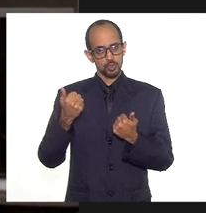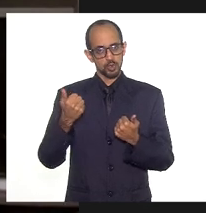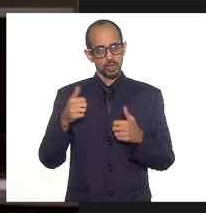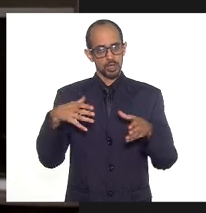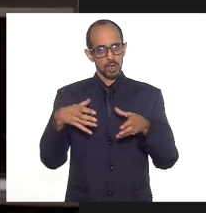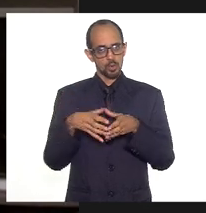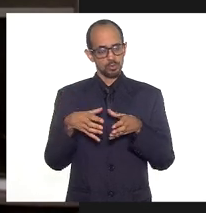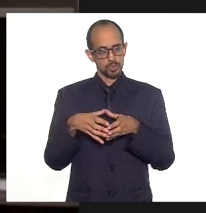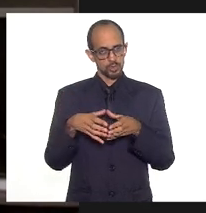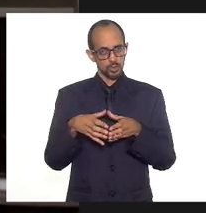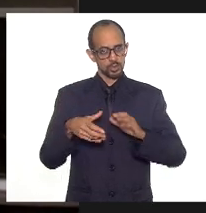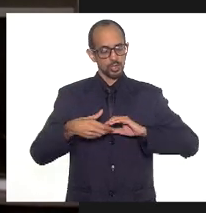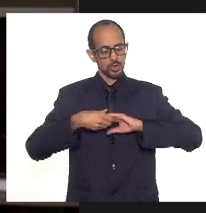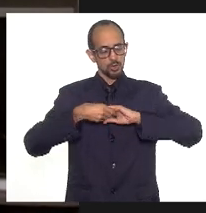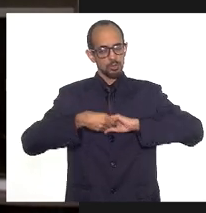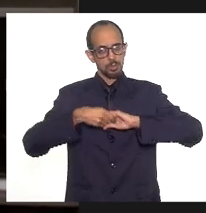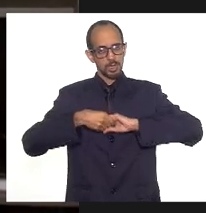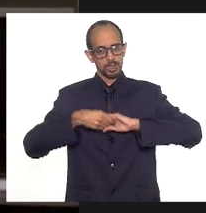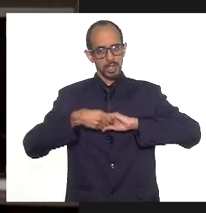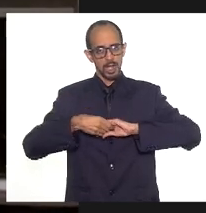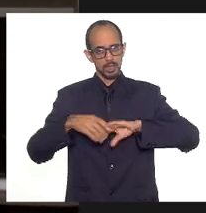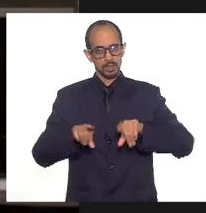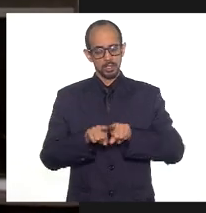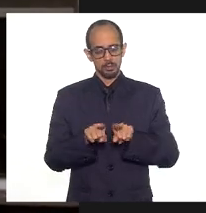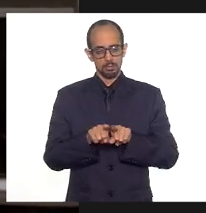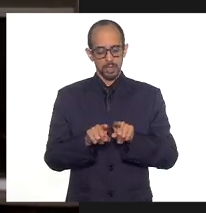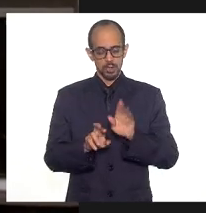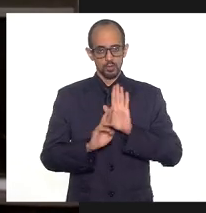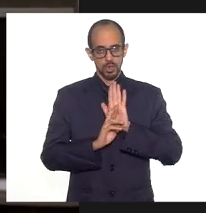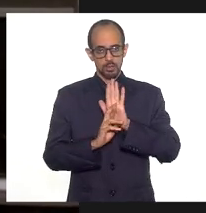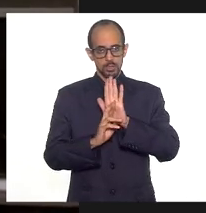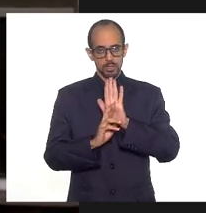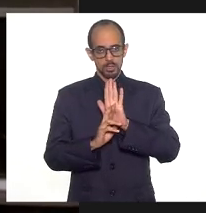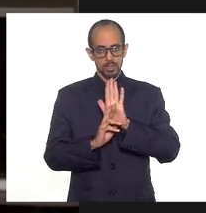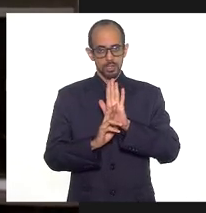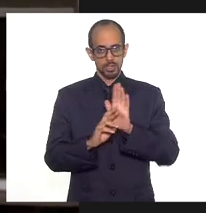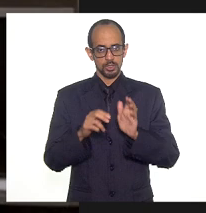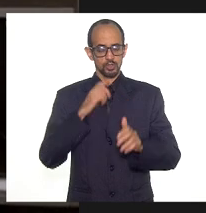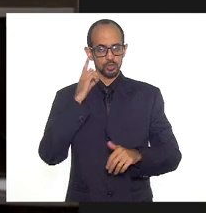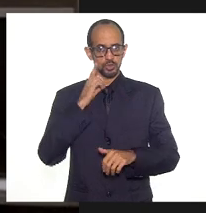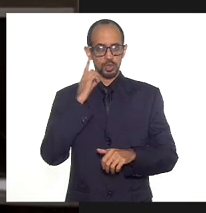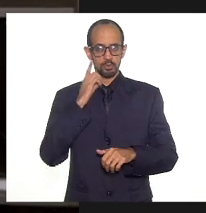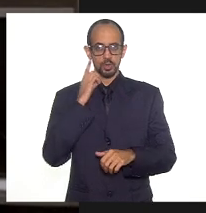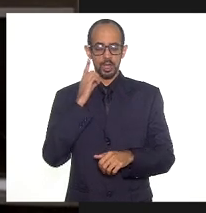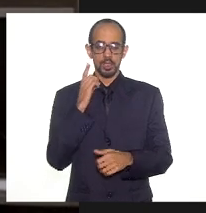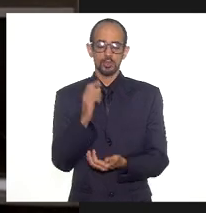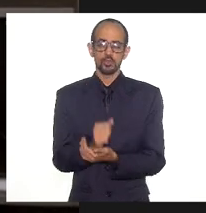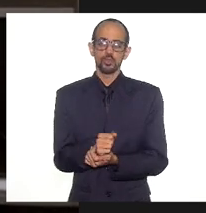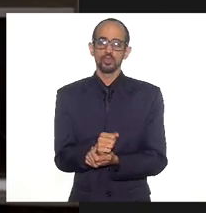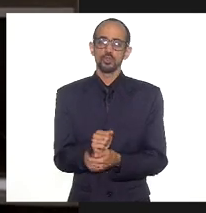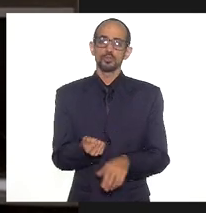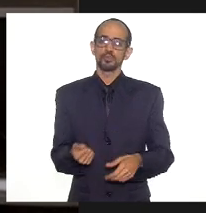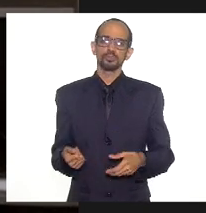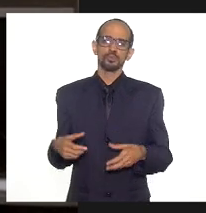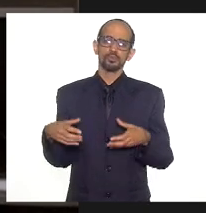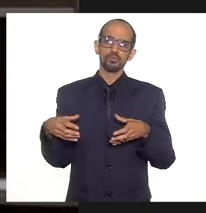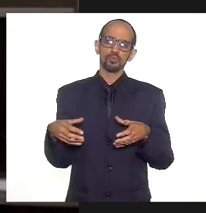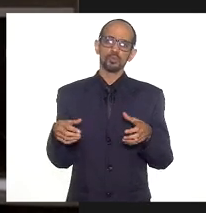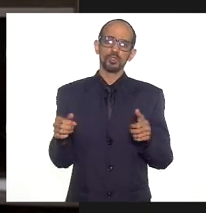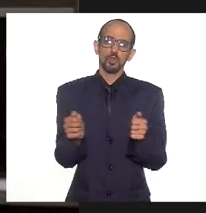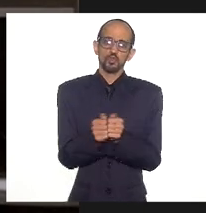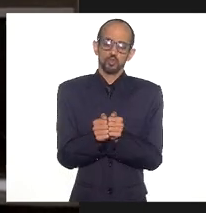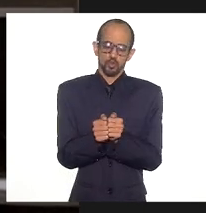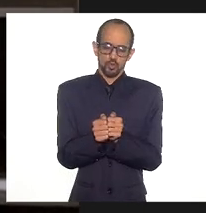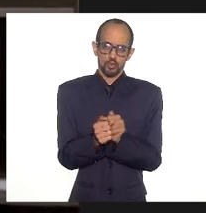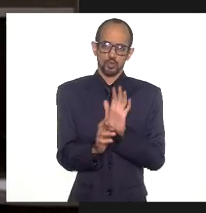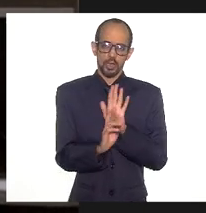né? Saudar os representantes aí das assessorias dos deputados, membros desta comissão, presentes nesse momento na